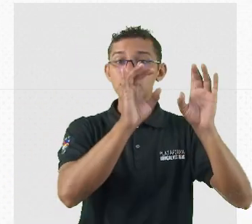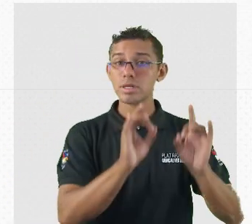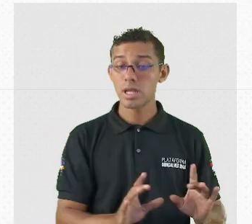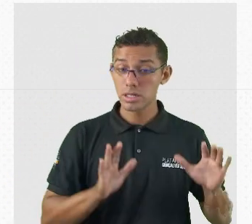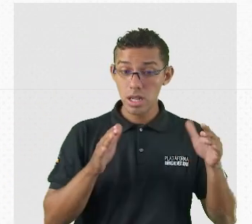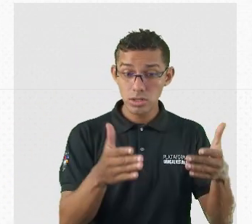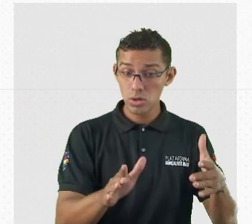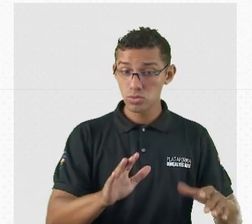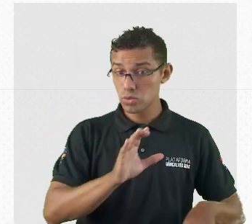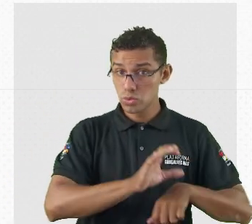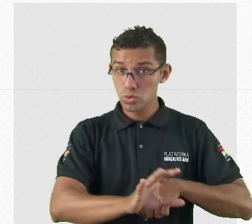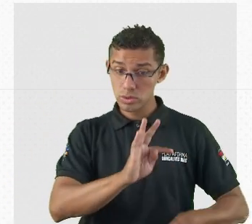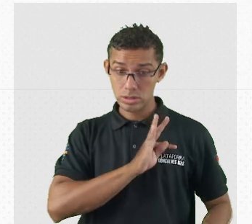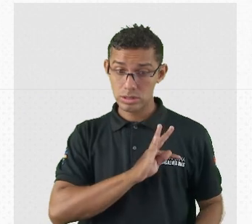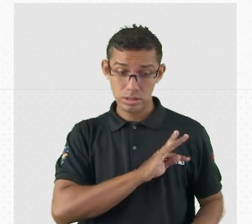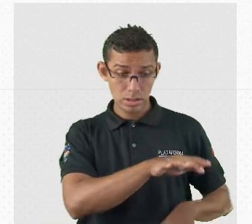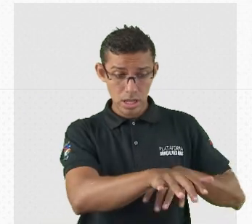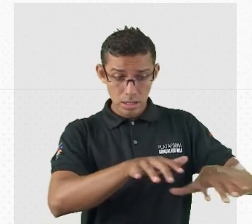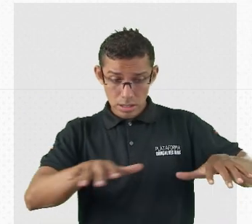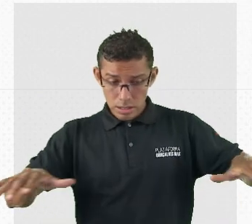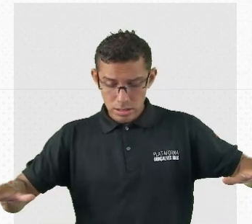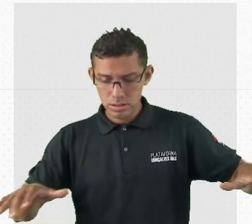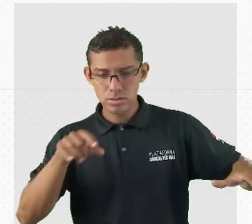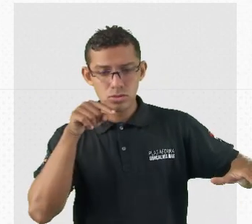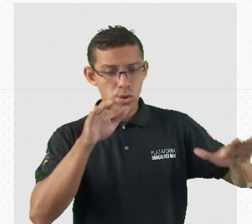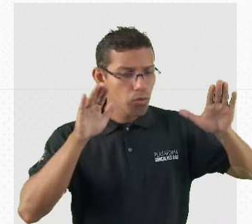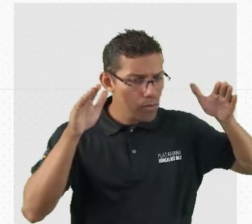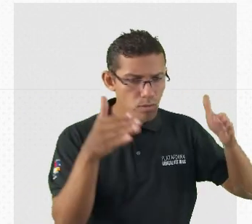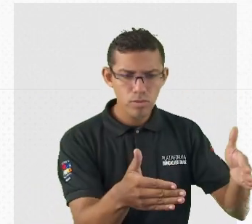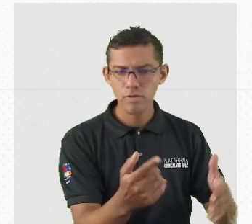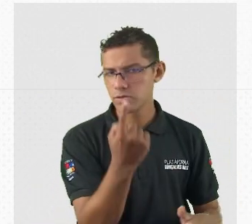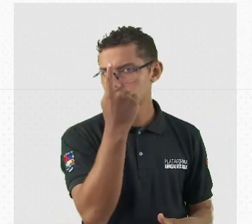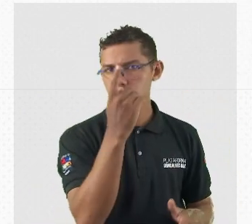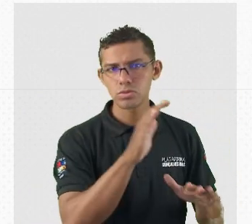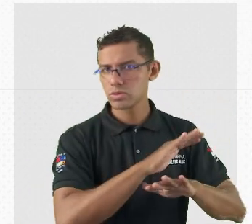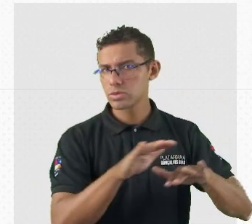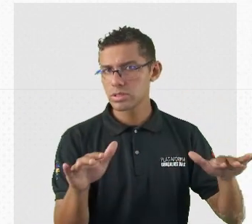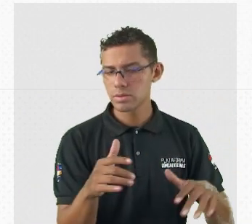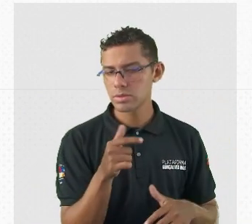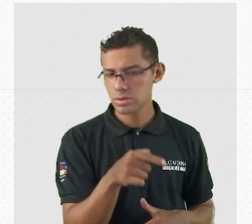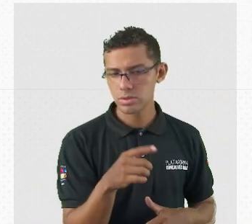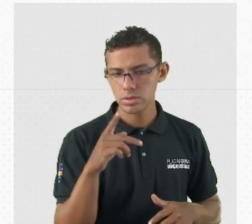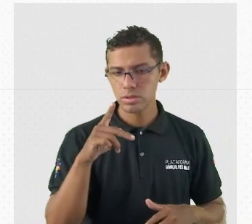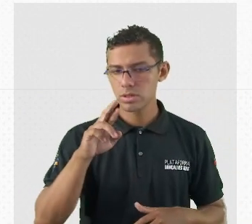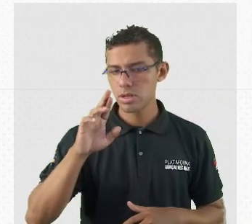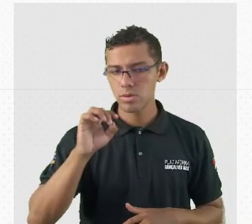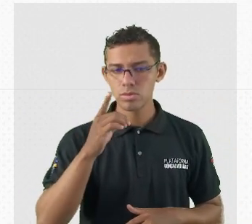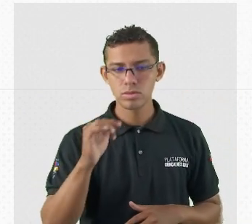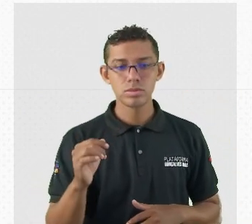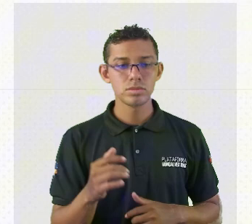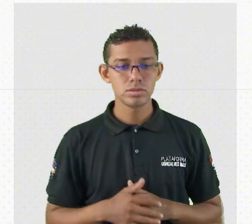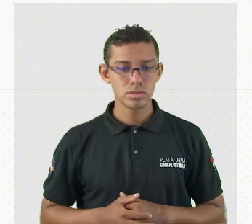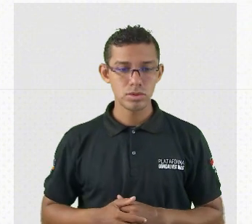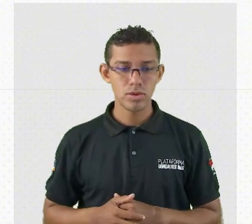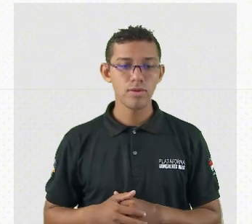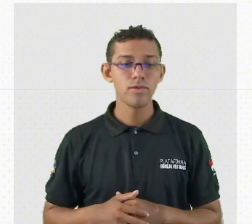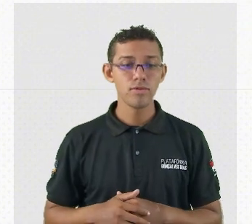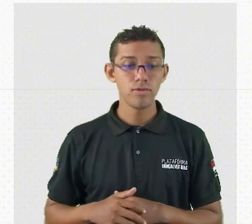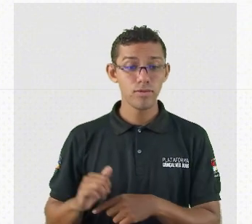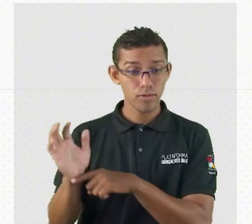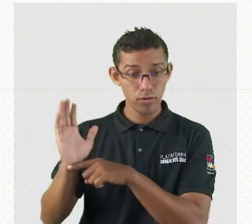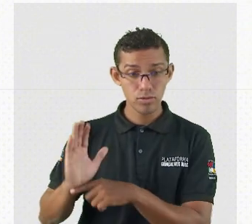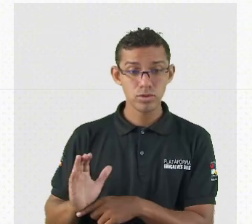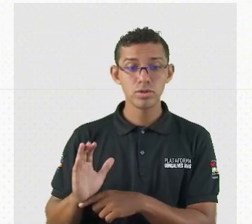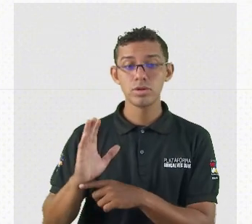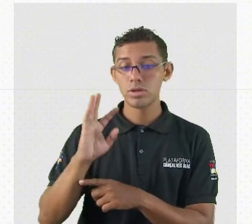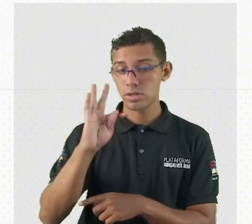trabalho, na perspectiva de que cada trabalhador se especializa em uma função da produção. Tá? O filme Tempos Modernos de Charlie